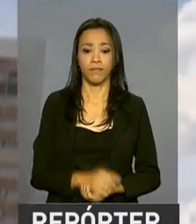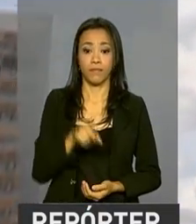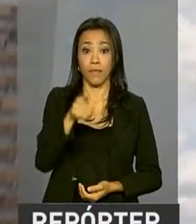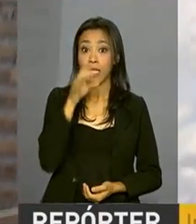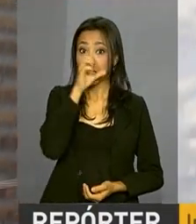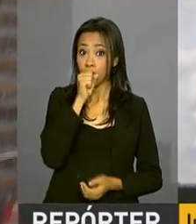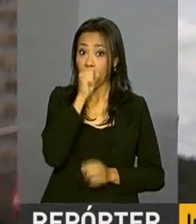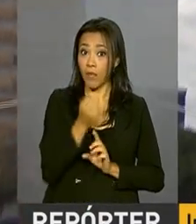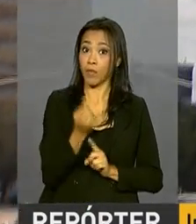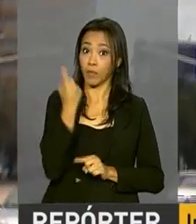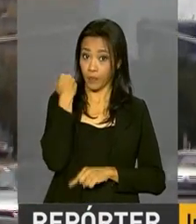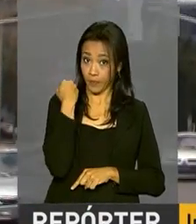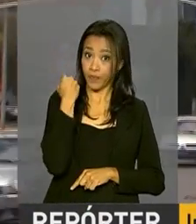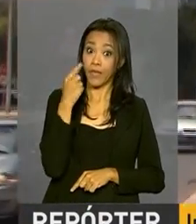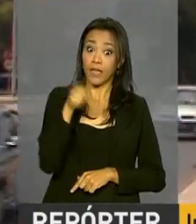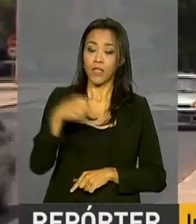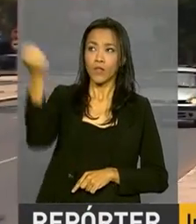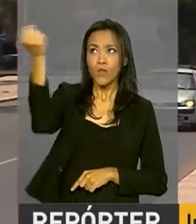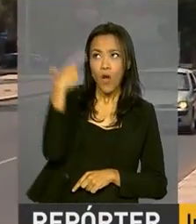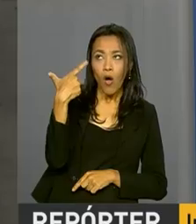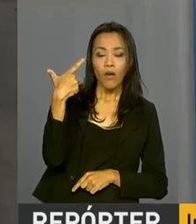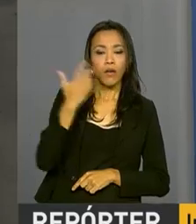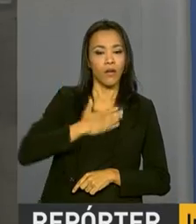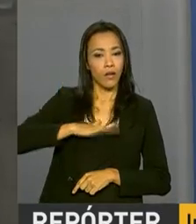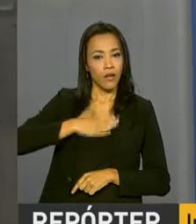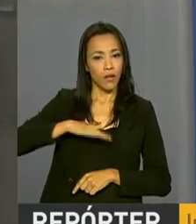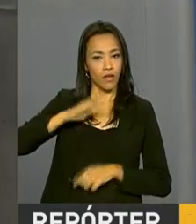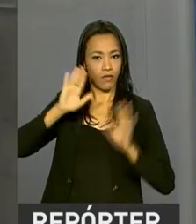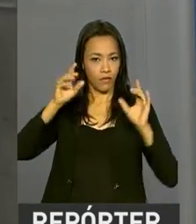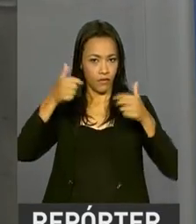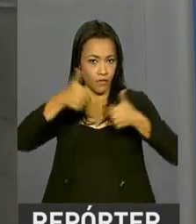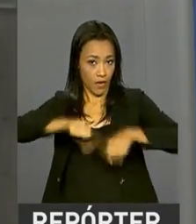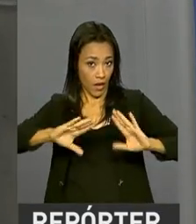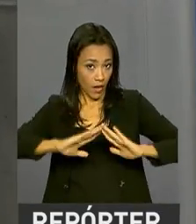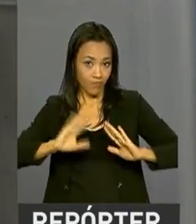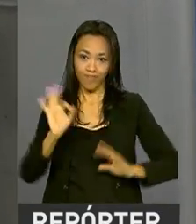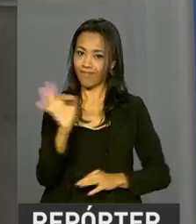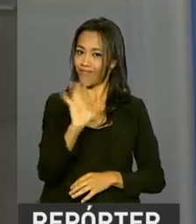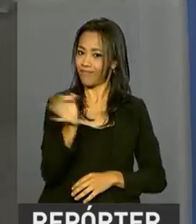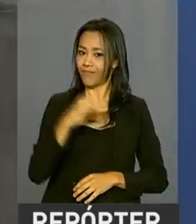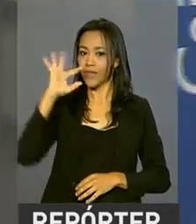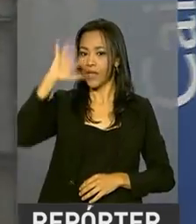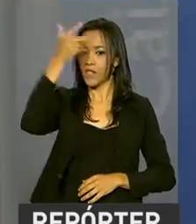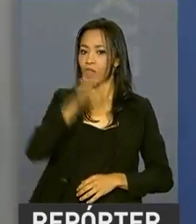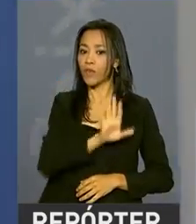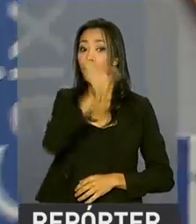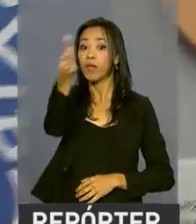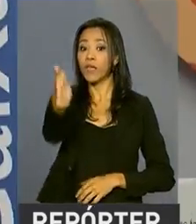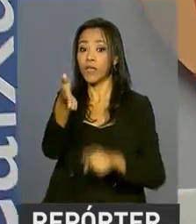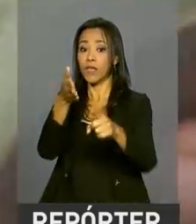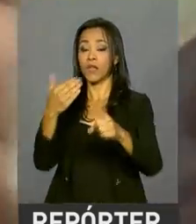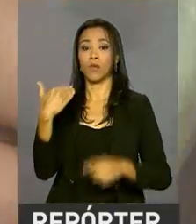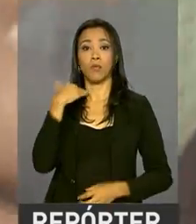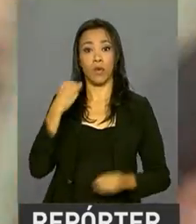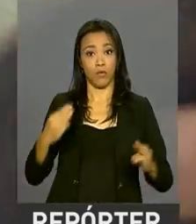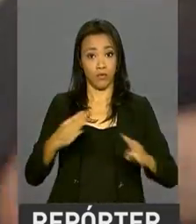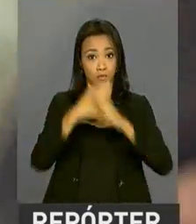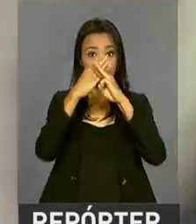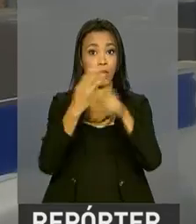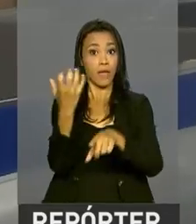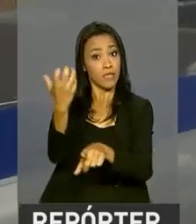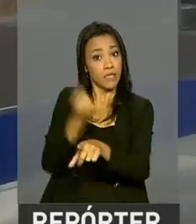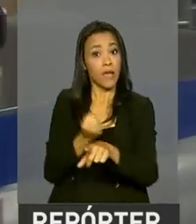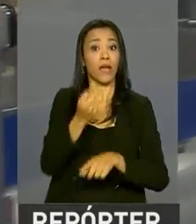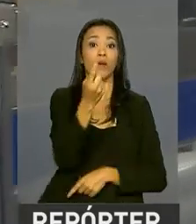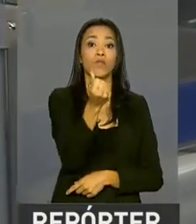sábado de sol e que descanso que nada Marcelo aproveitou o dia para ir até uma agência da Caixa Econômica Federal para sacar